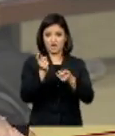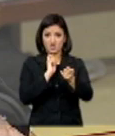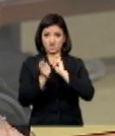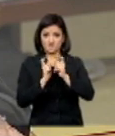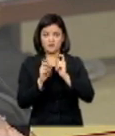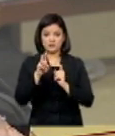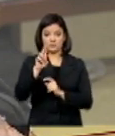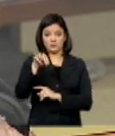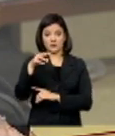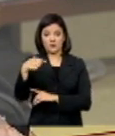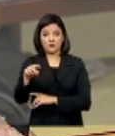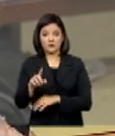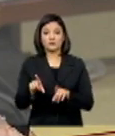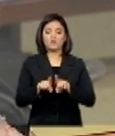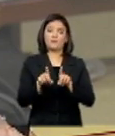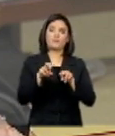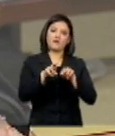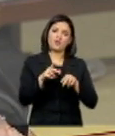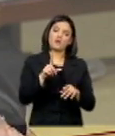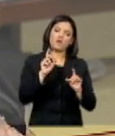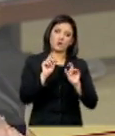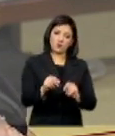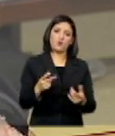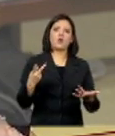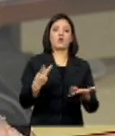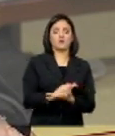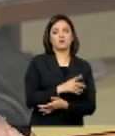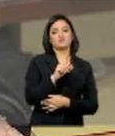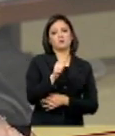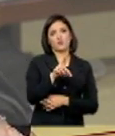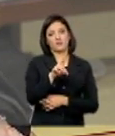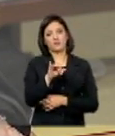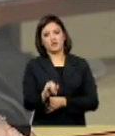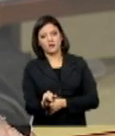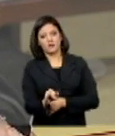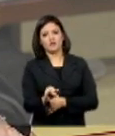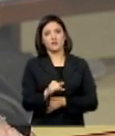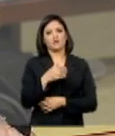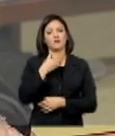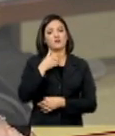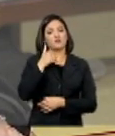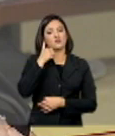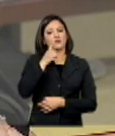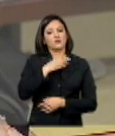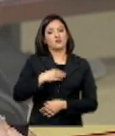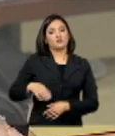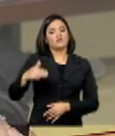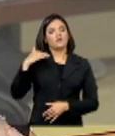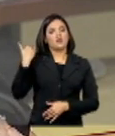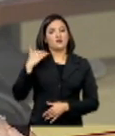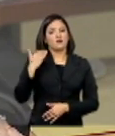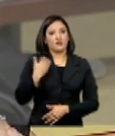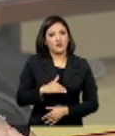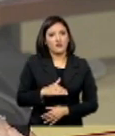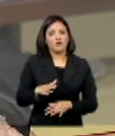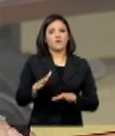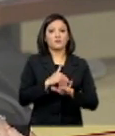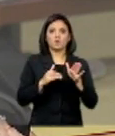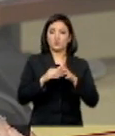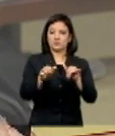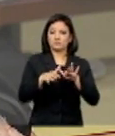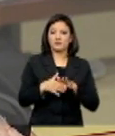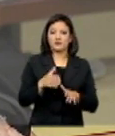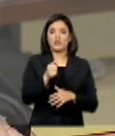precedentes a de 33 mil homens sacar em 5 253 dias tóffoli todas planta e